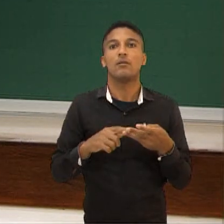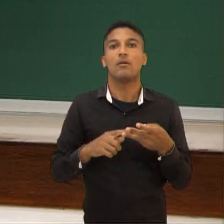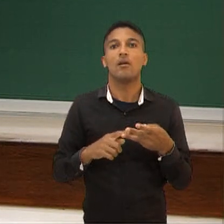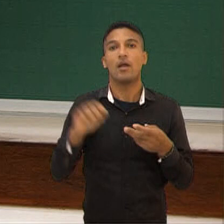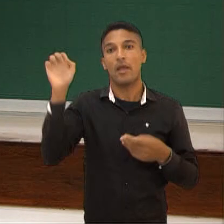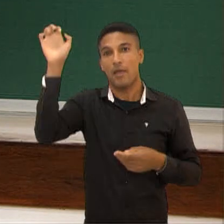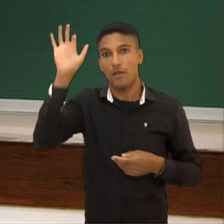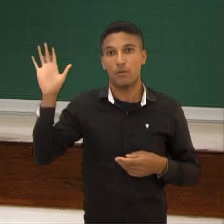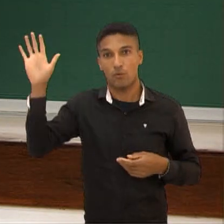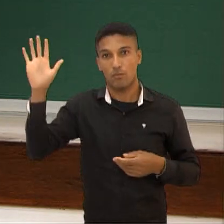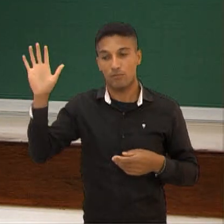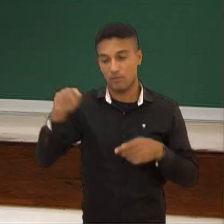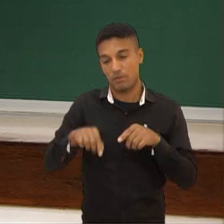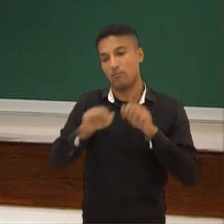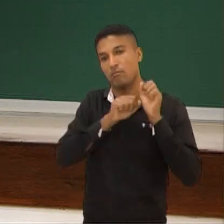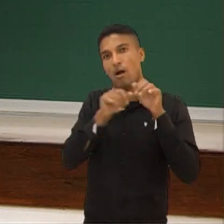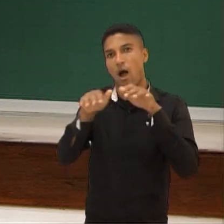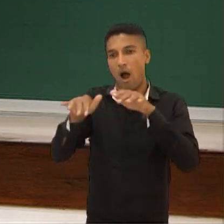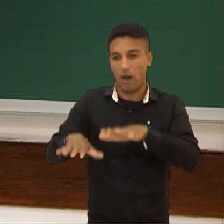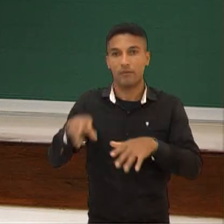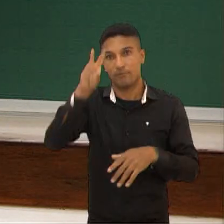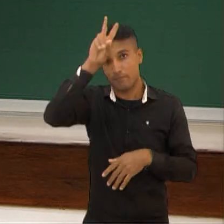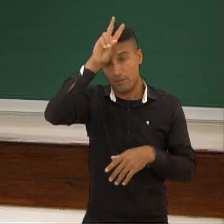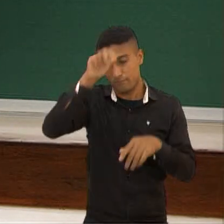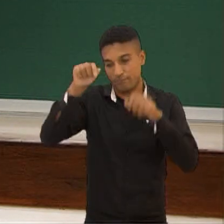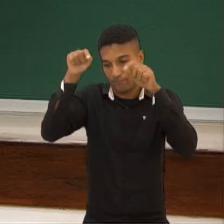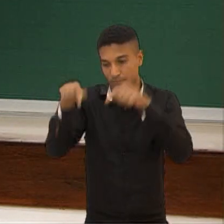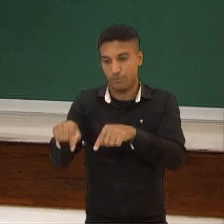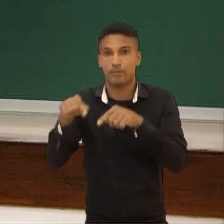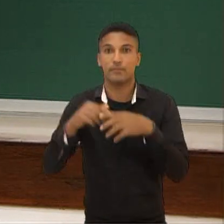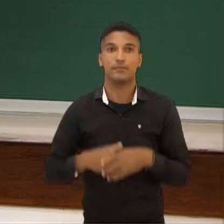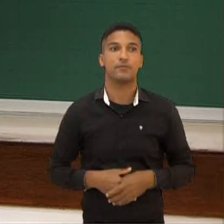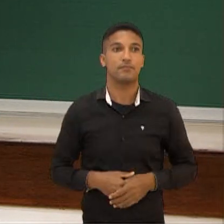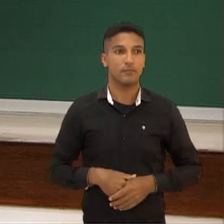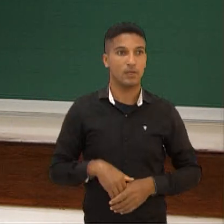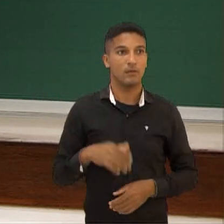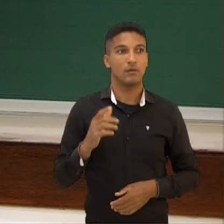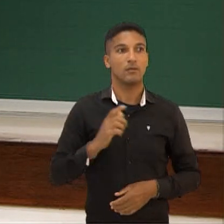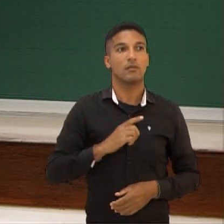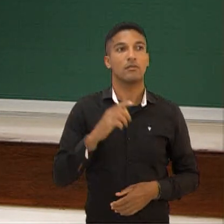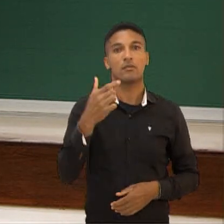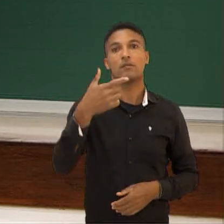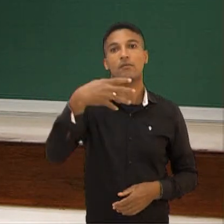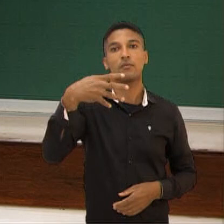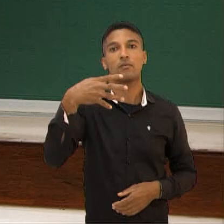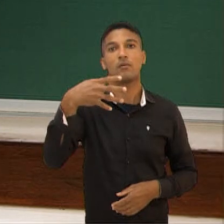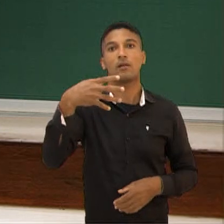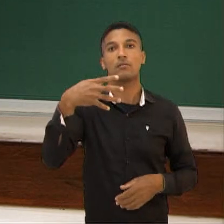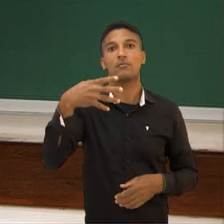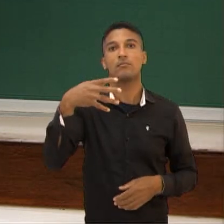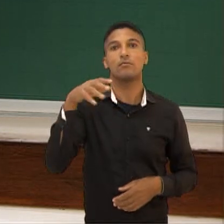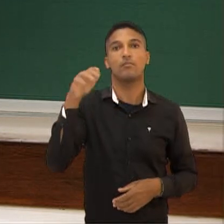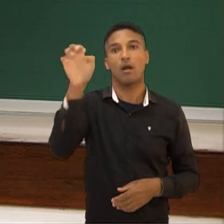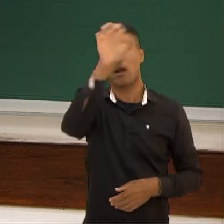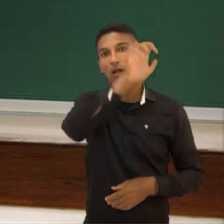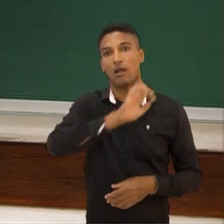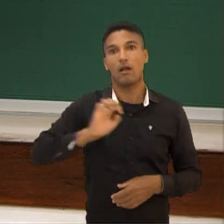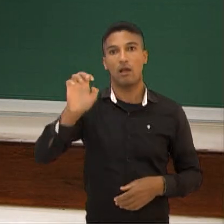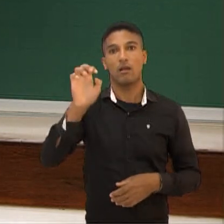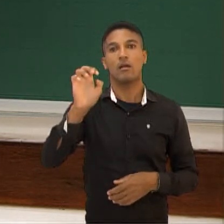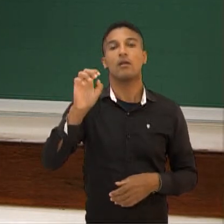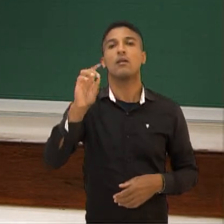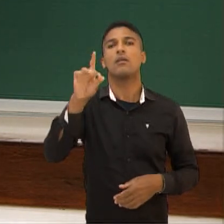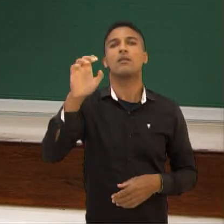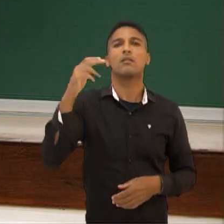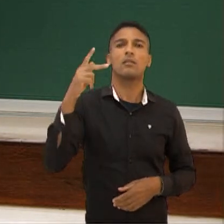dos europeus. Está dividida em 24 departamentos e Lima é sua capital. Então,